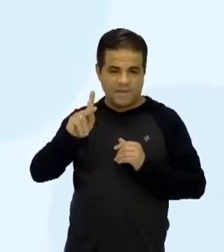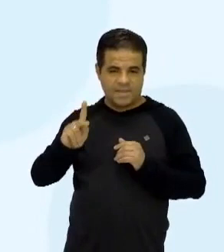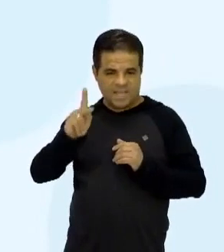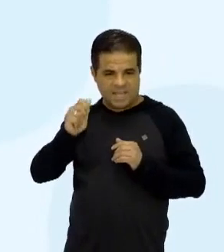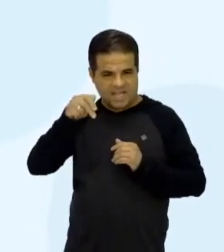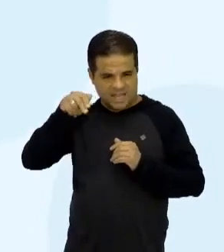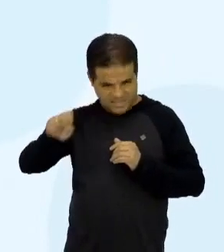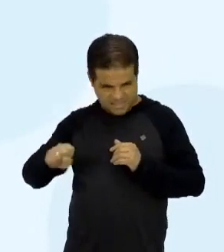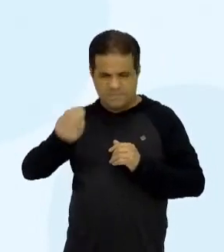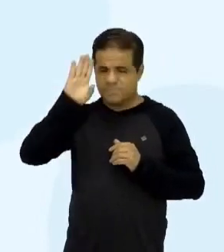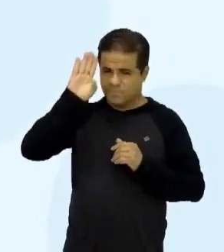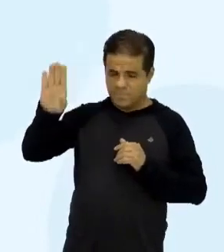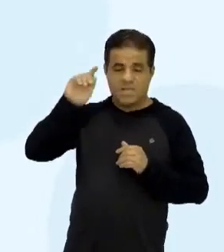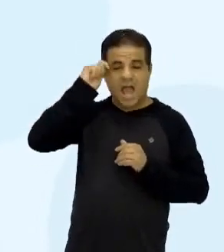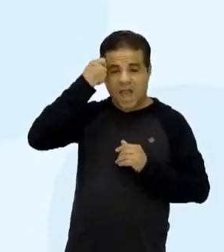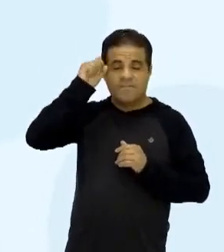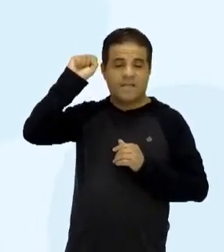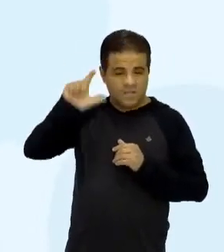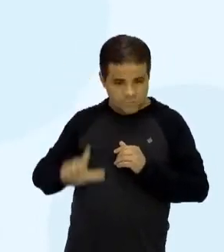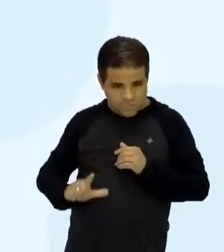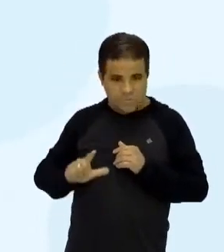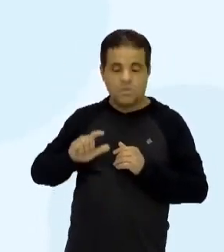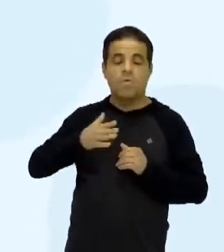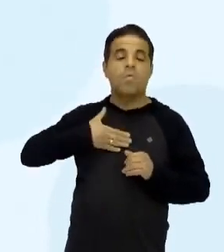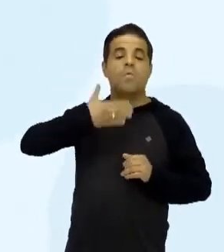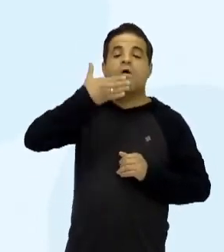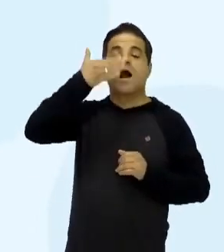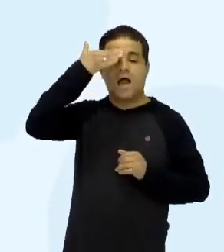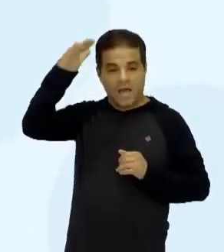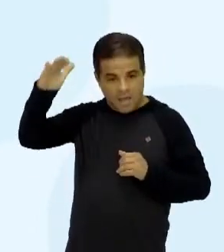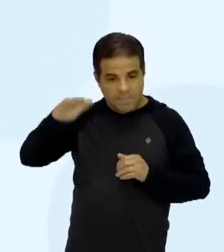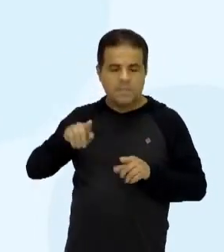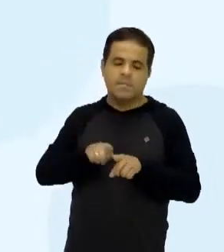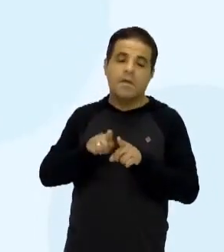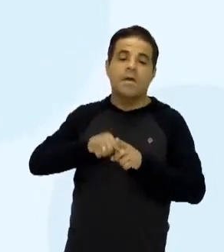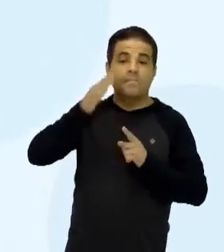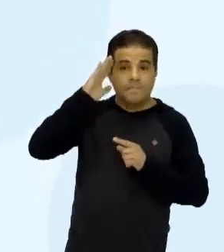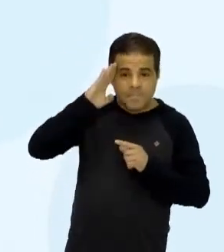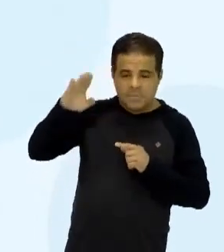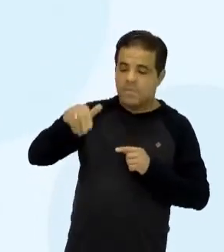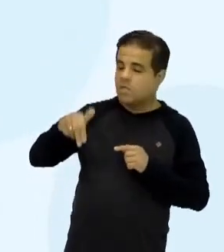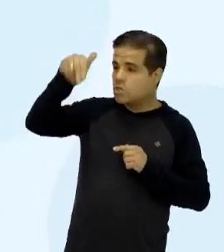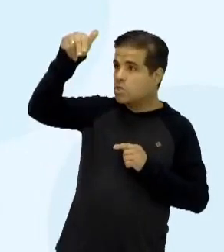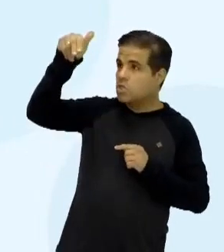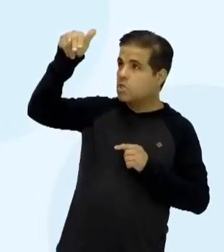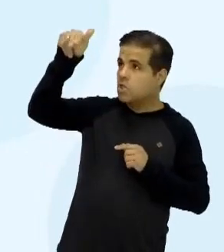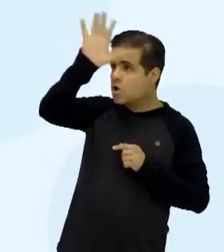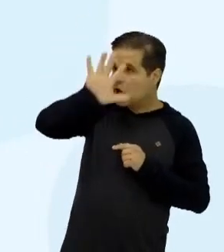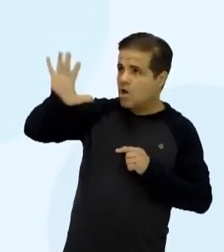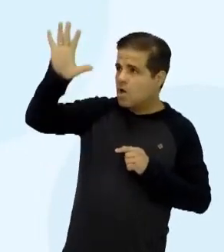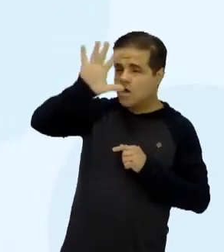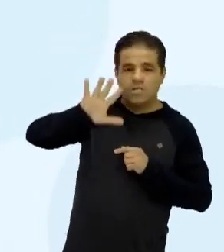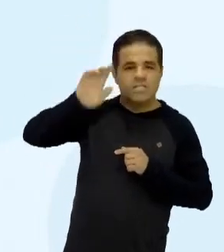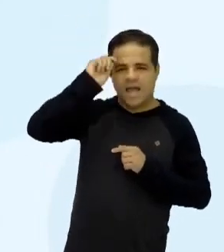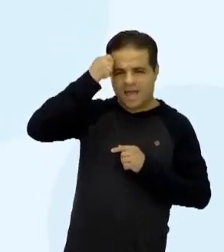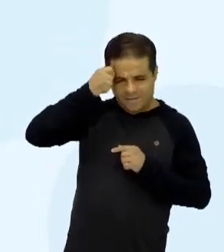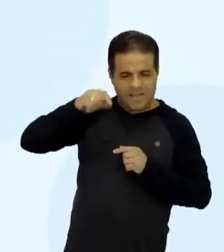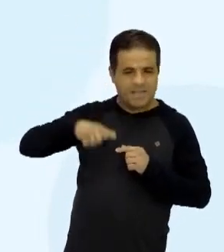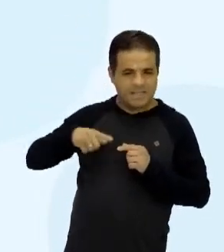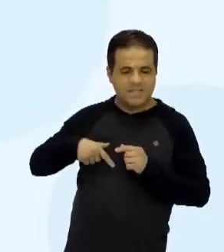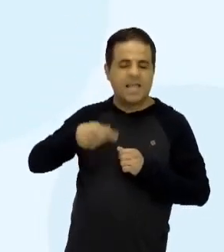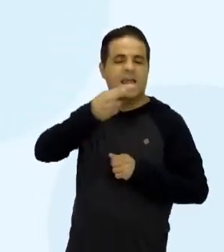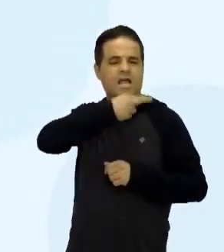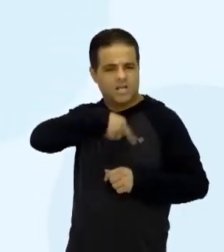do Sul, né, o afrikaner, tem o árabe, né, principalmente no norte da África, né, que lá tem